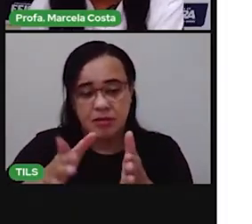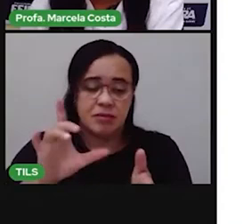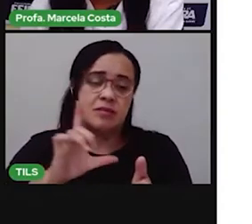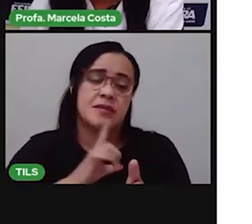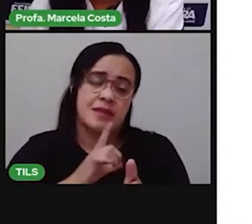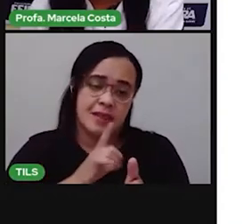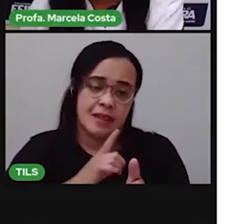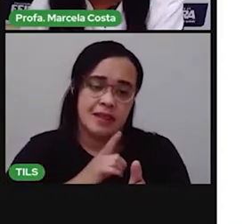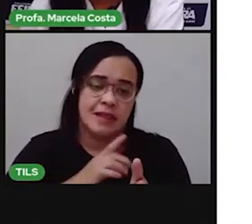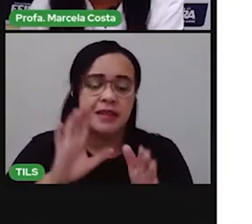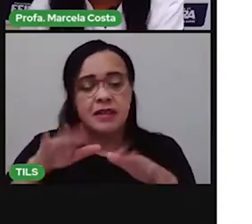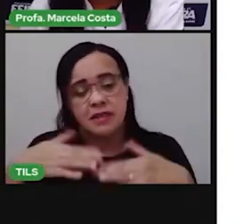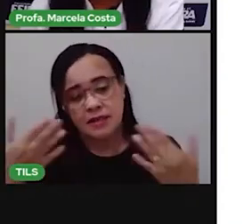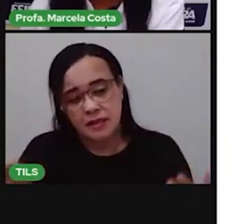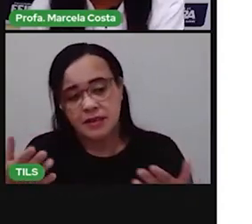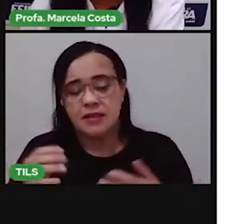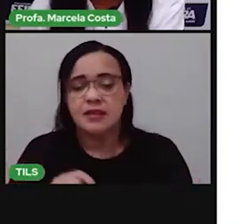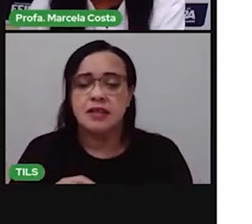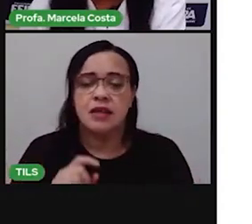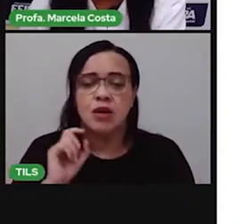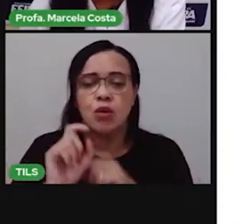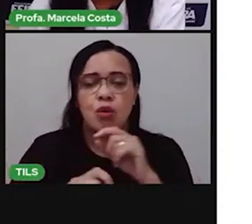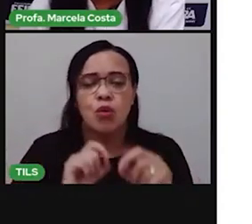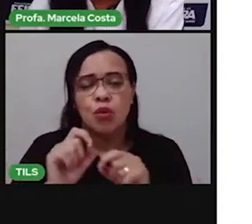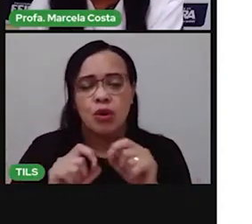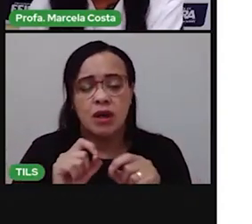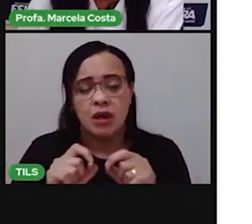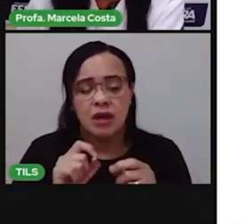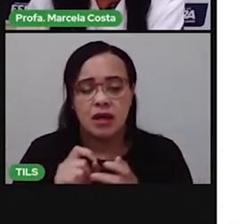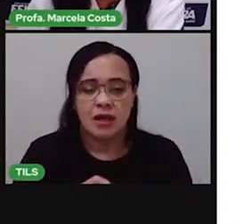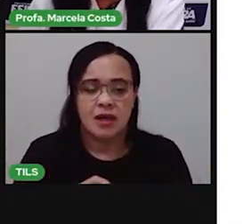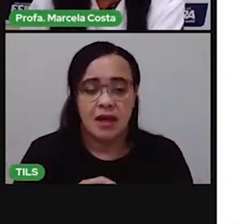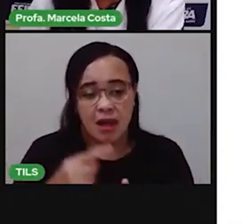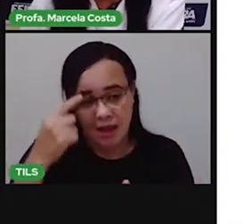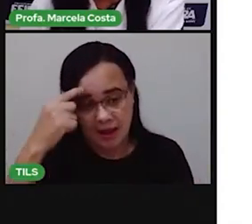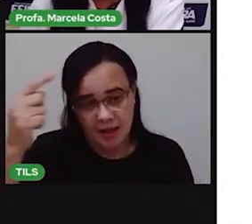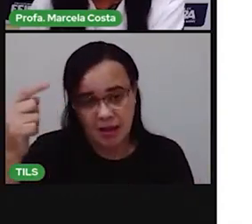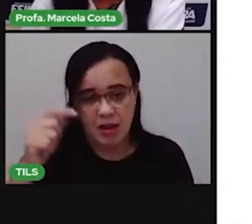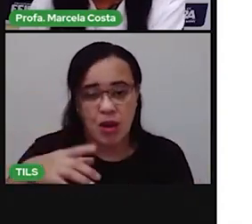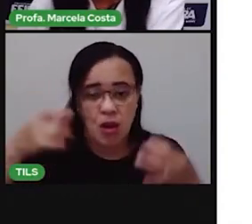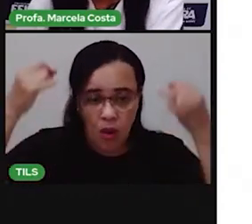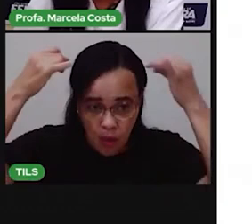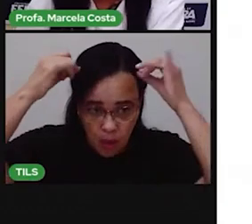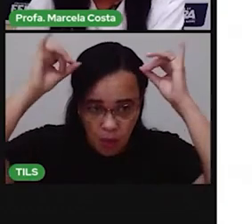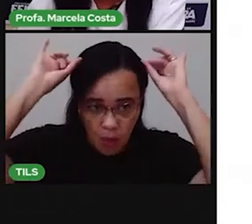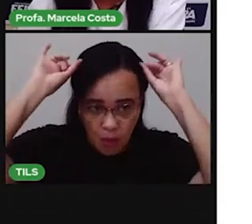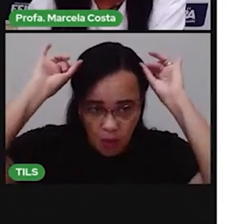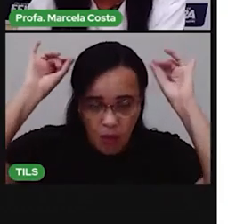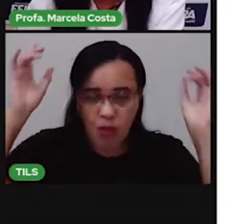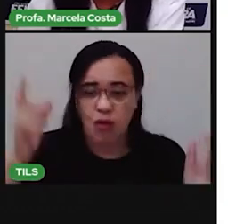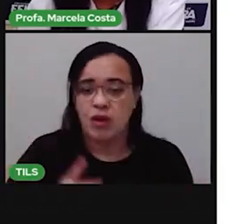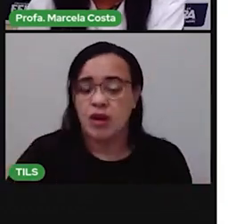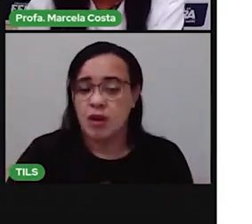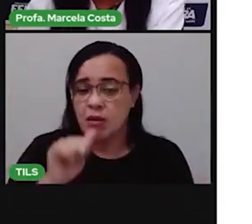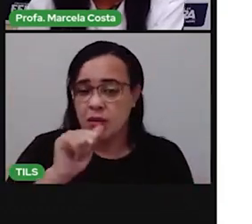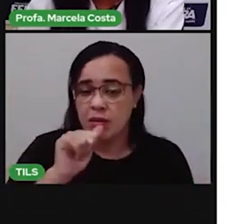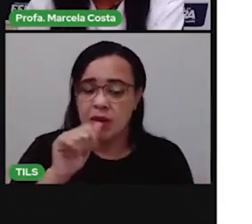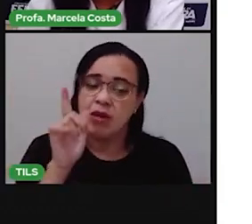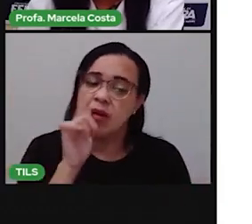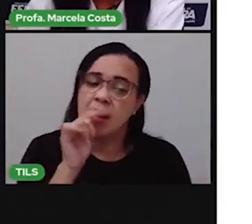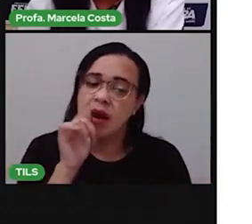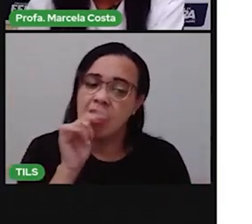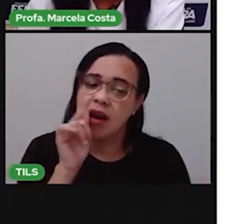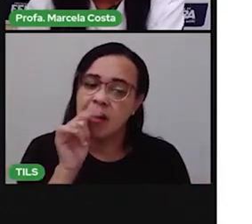Então, eu posso fazer a frase assim, ó. O boi bebeu a água.